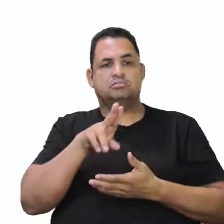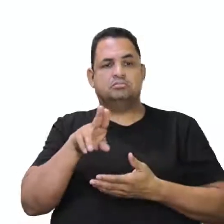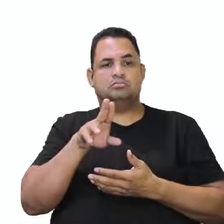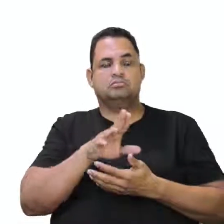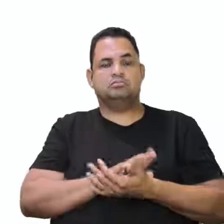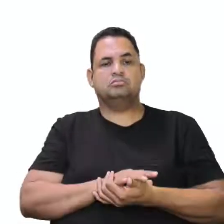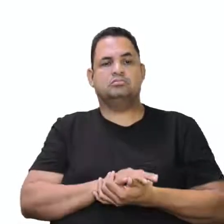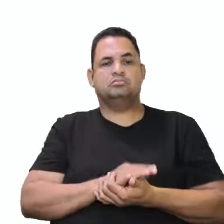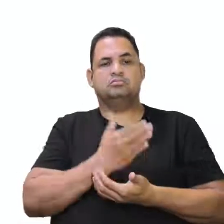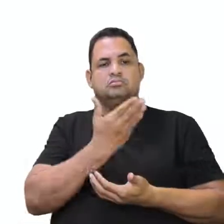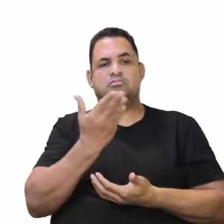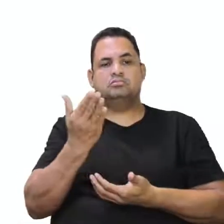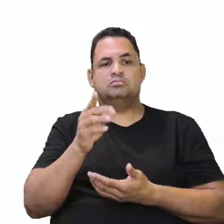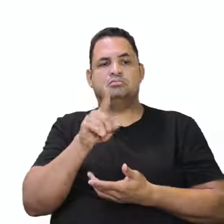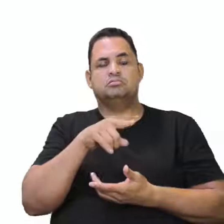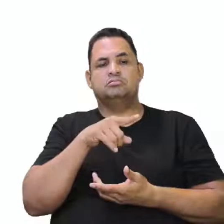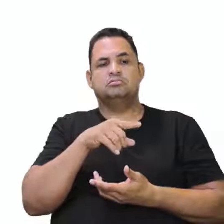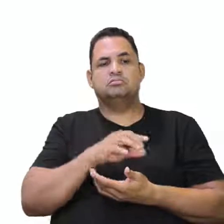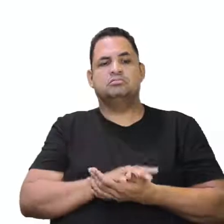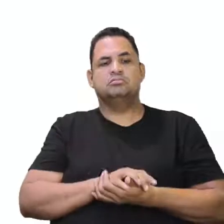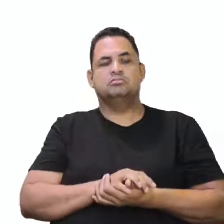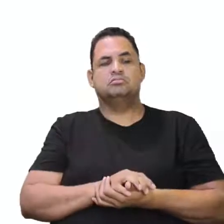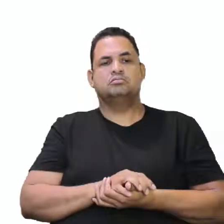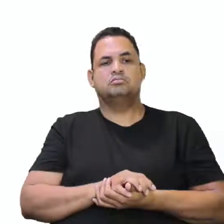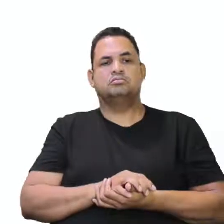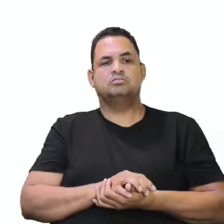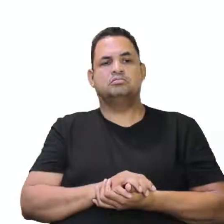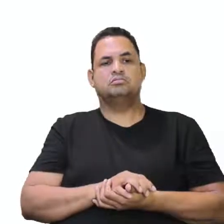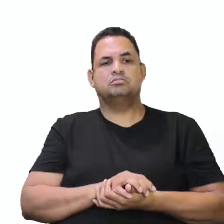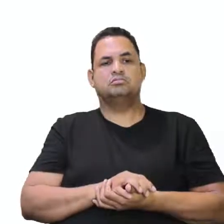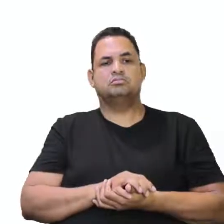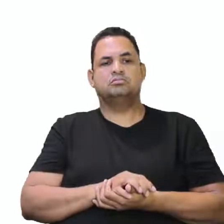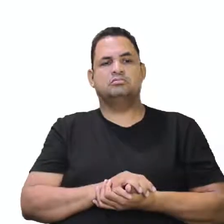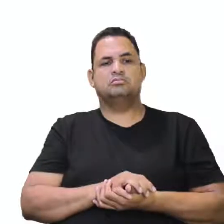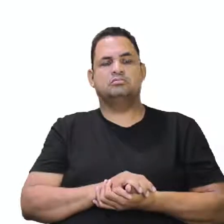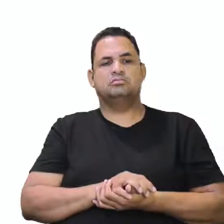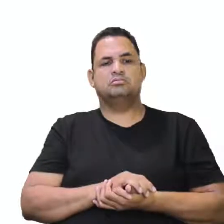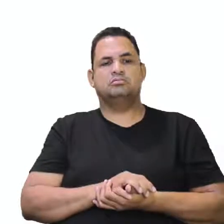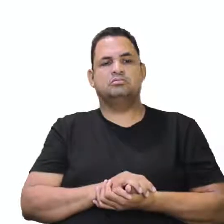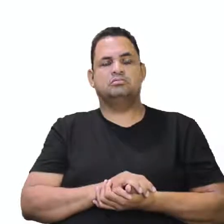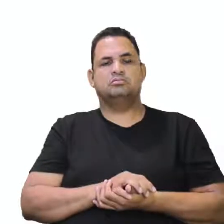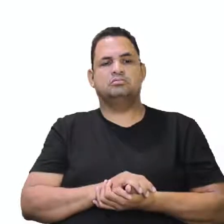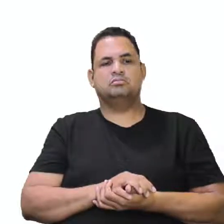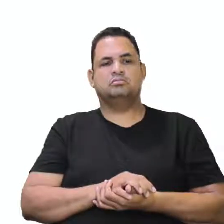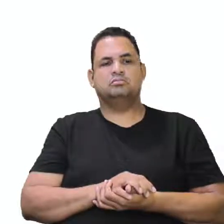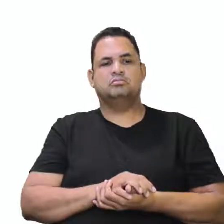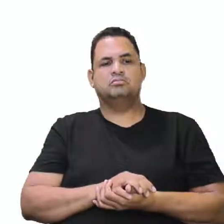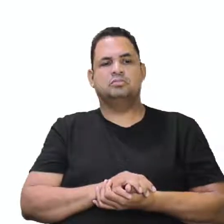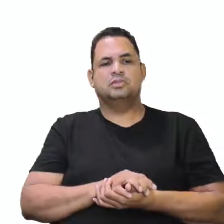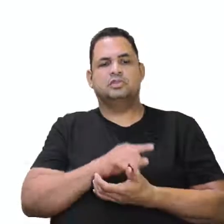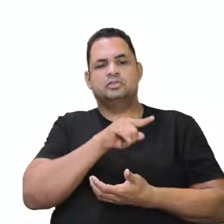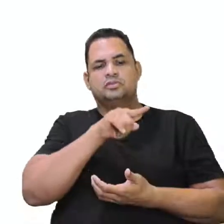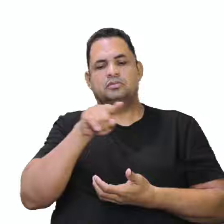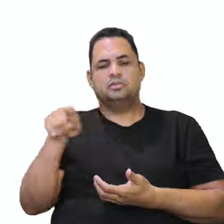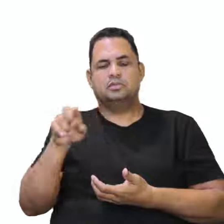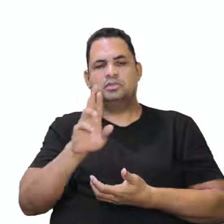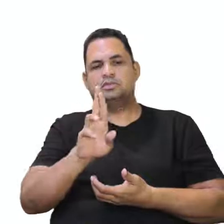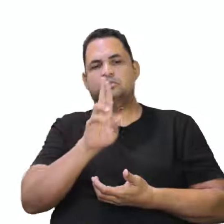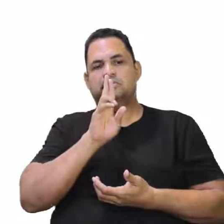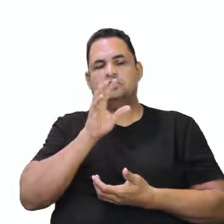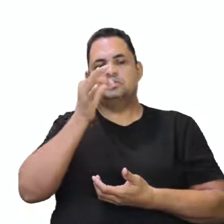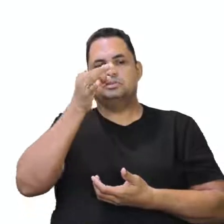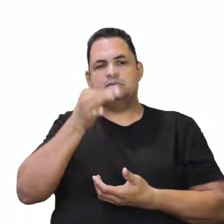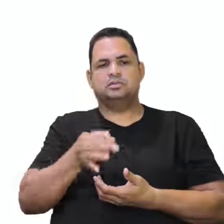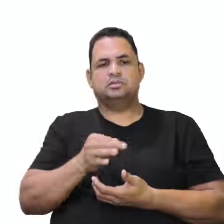o meu somewhere. Então, eu vou marcar a... Não tem letra, né? Então, a gente vai fazer dessa forma aqui. Eu vou sublinhar a resposta